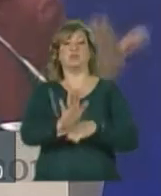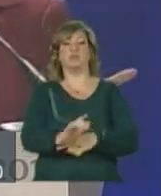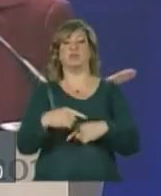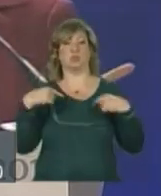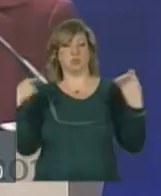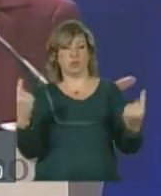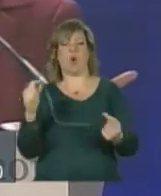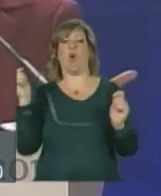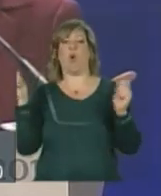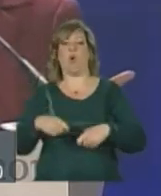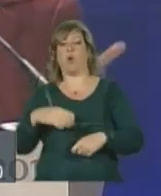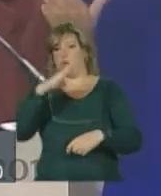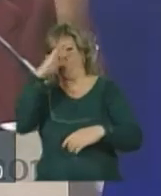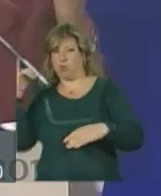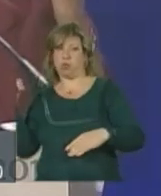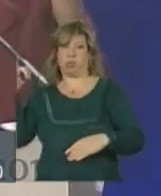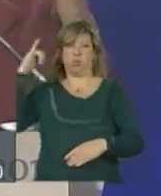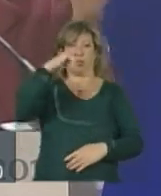lideranças saiam